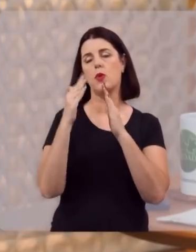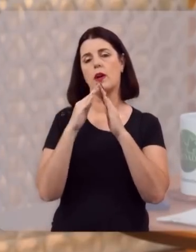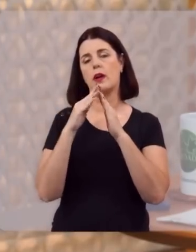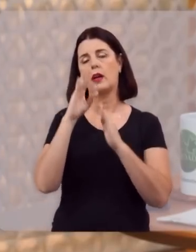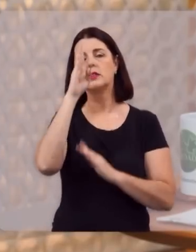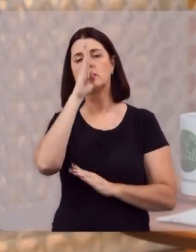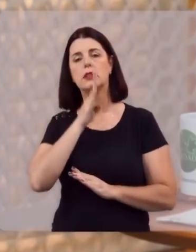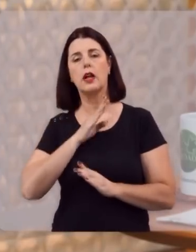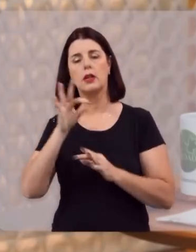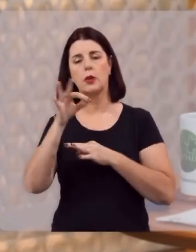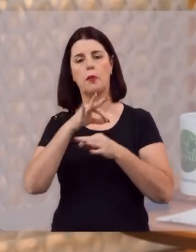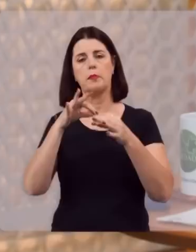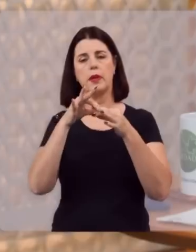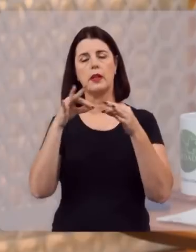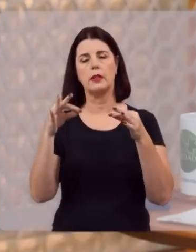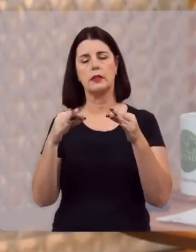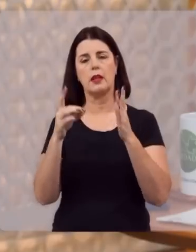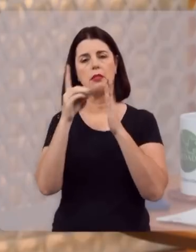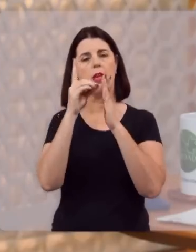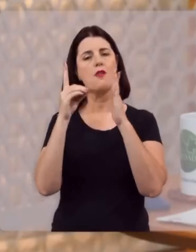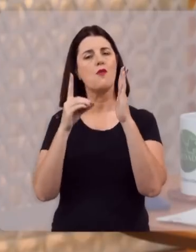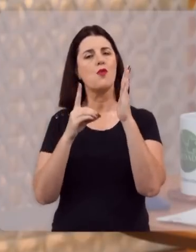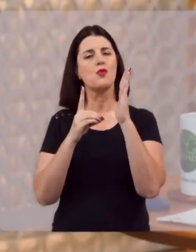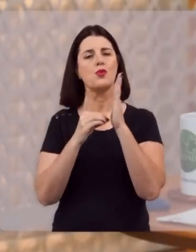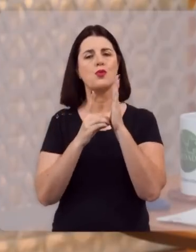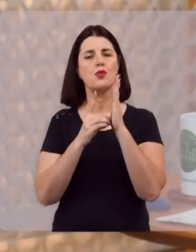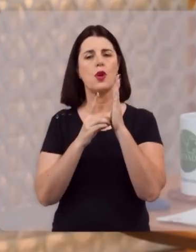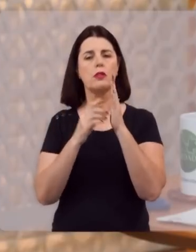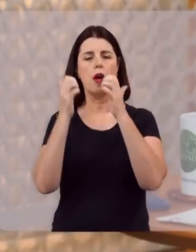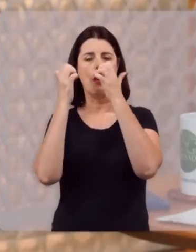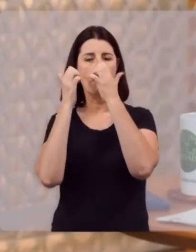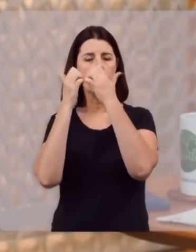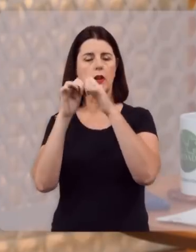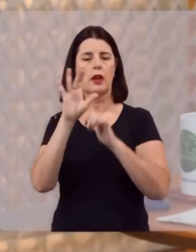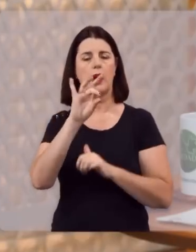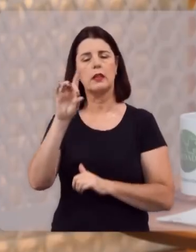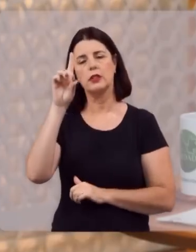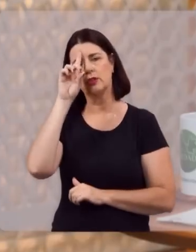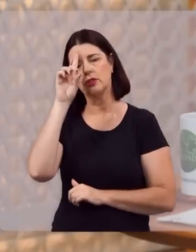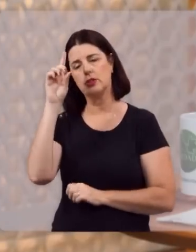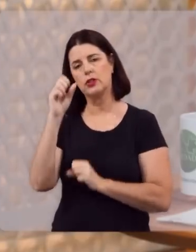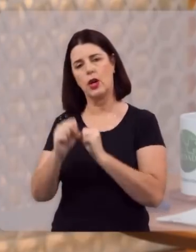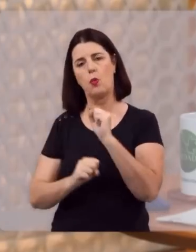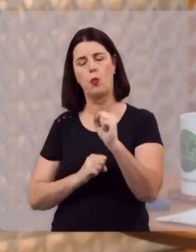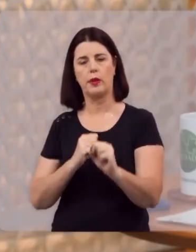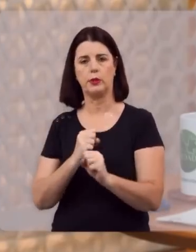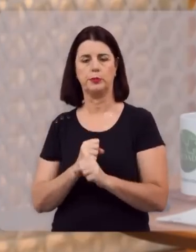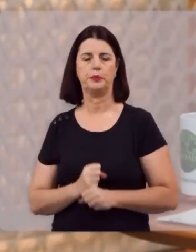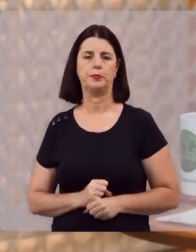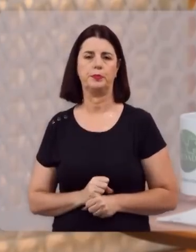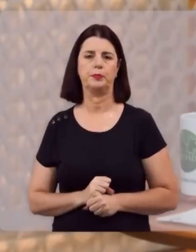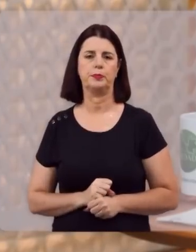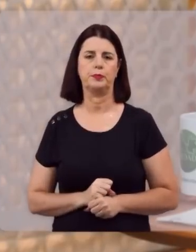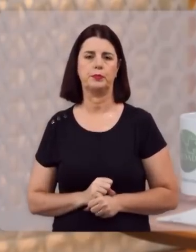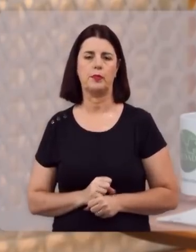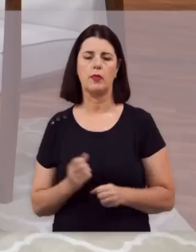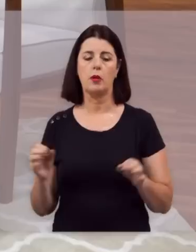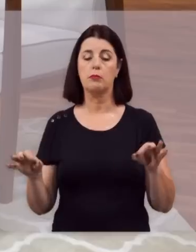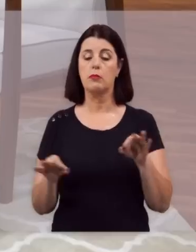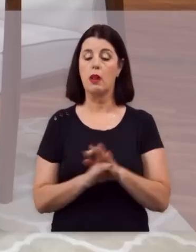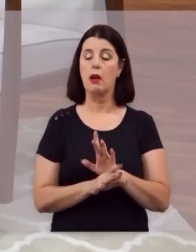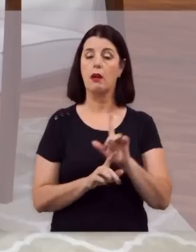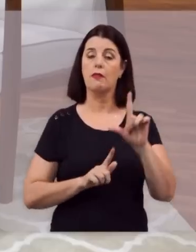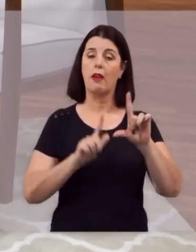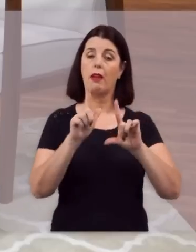aí na sua casa gratuitamente um presente, um devocionário como esse, reflexões para cada dia do seu ano.